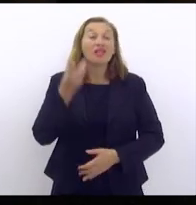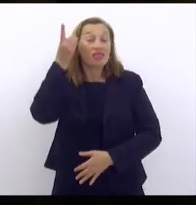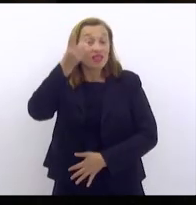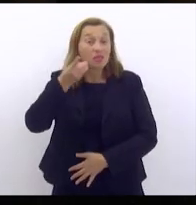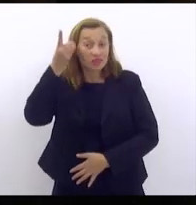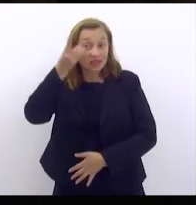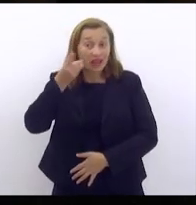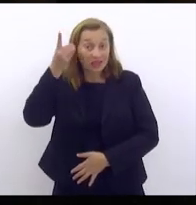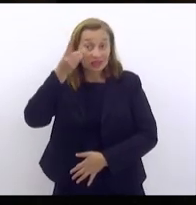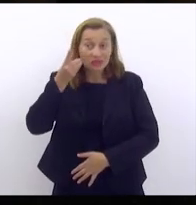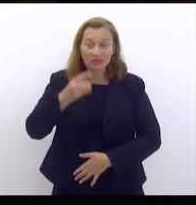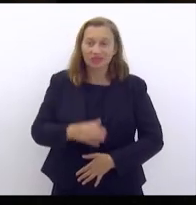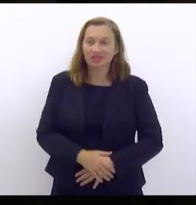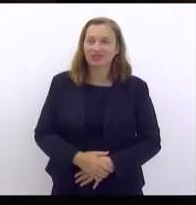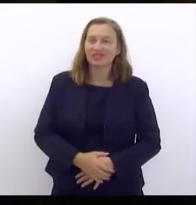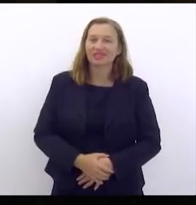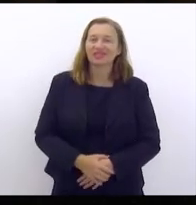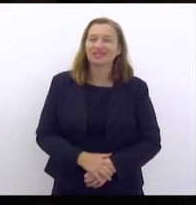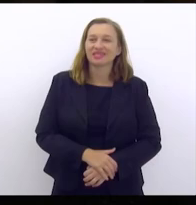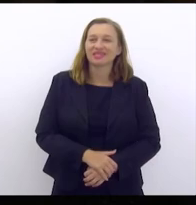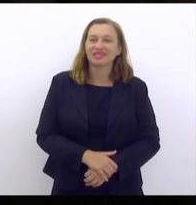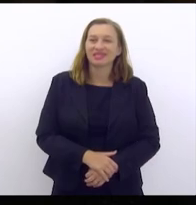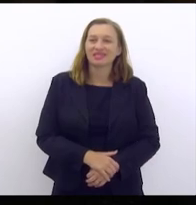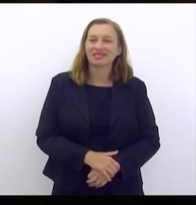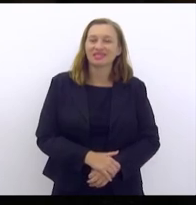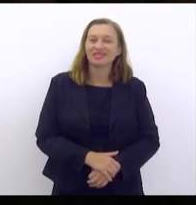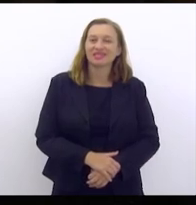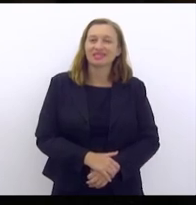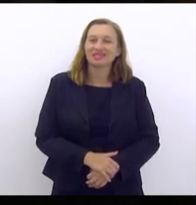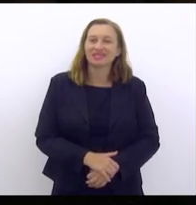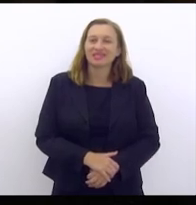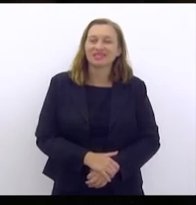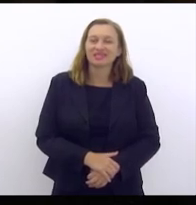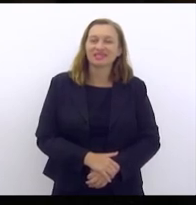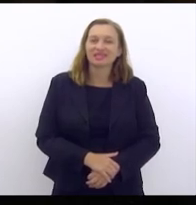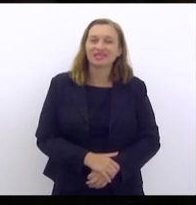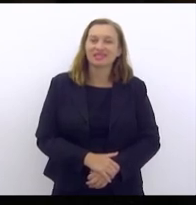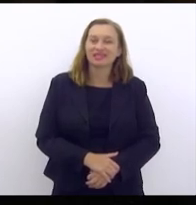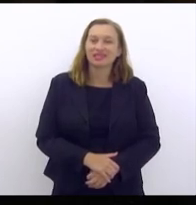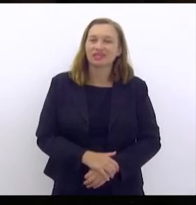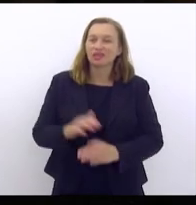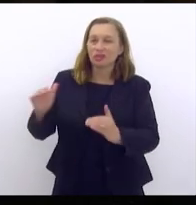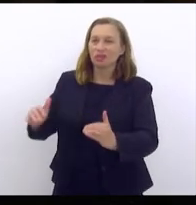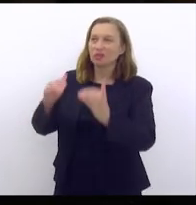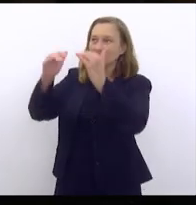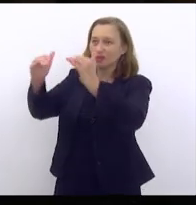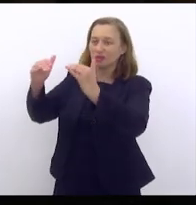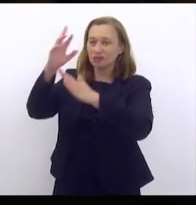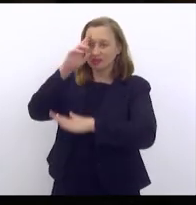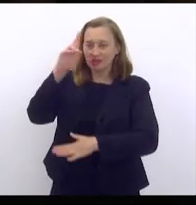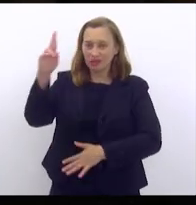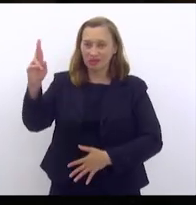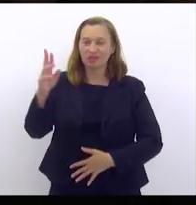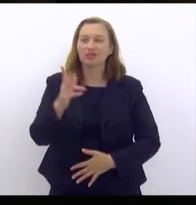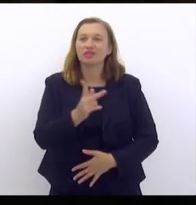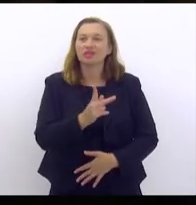Deputado Rodrigo Amorim, Vossa Excelência, que está aqui em plenário,